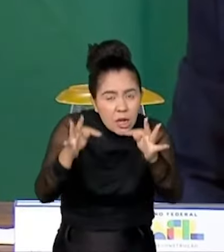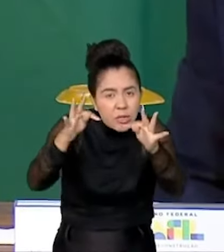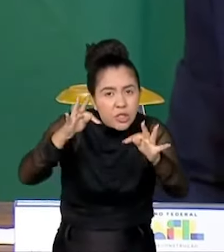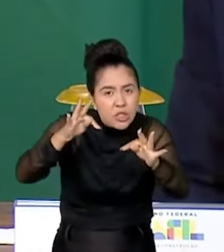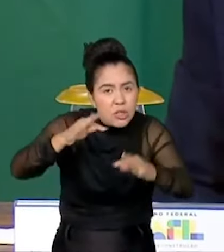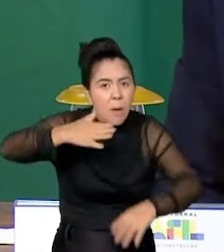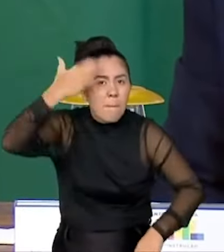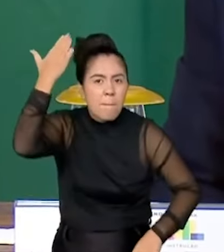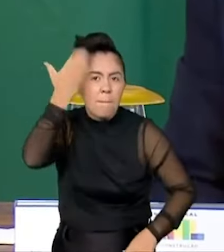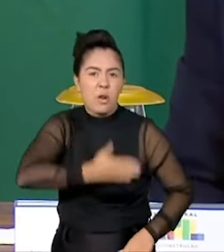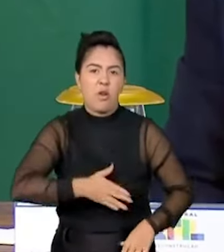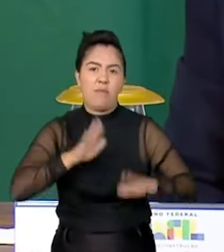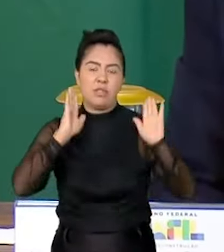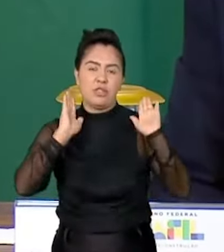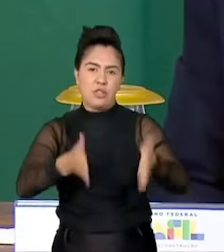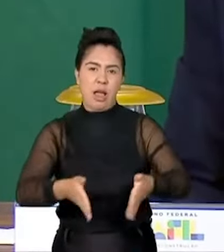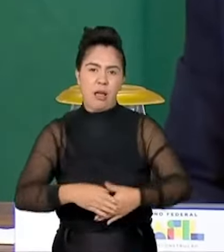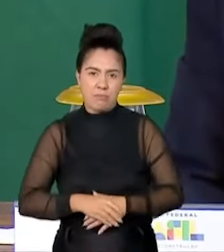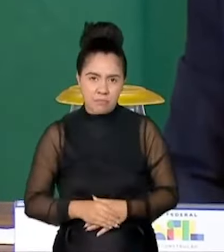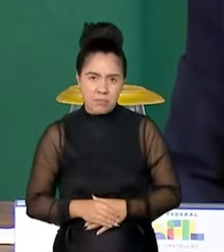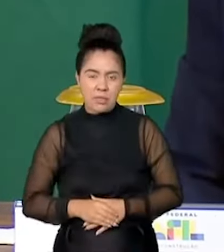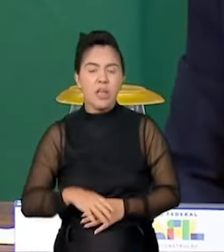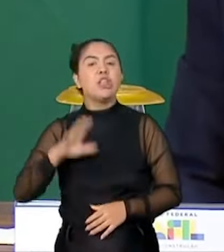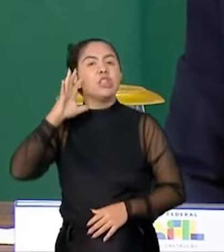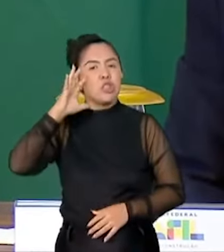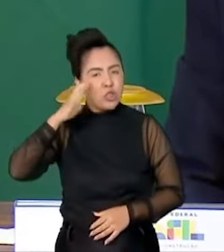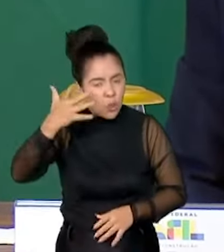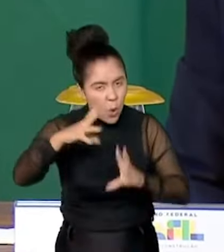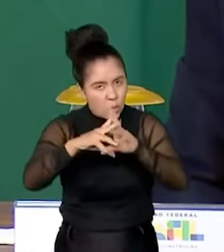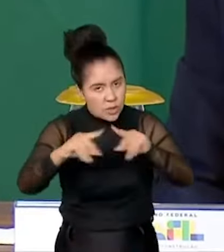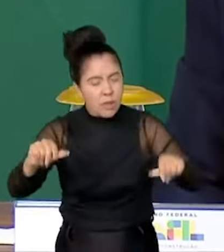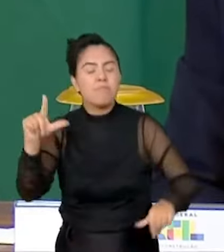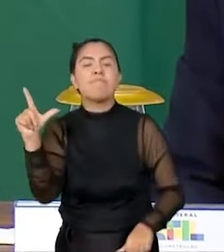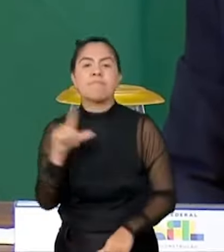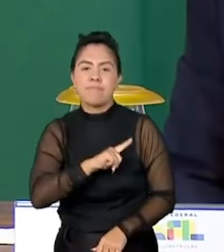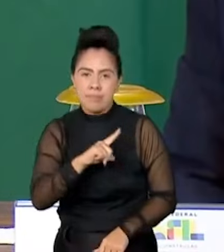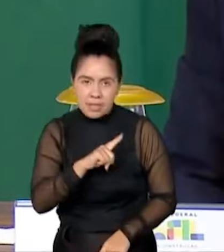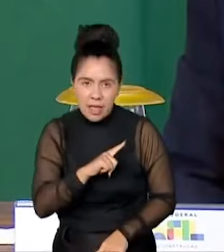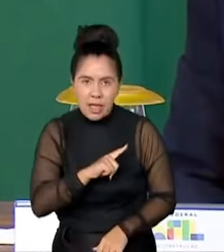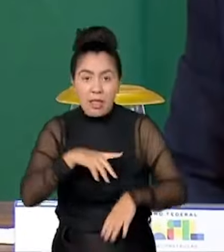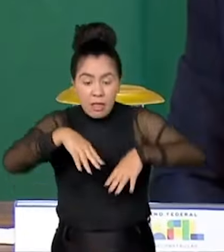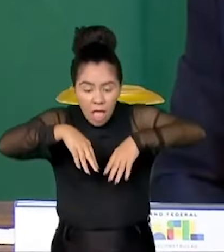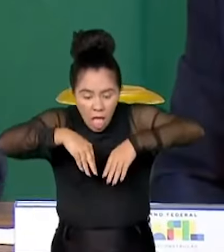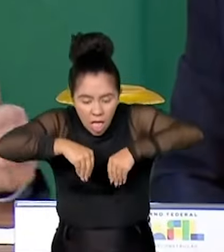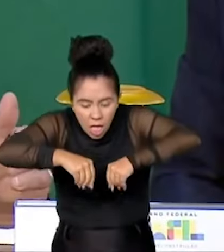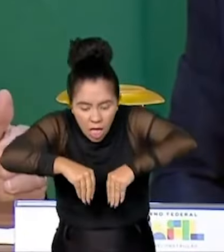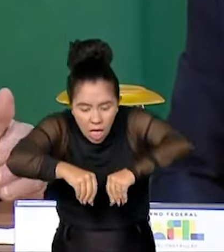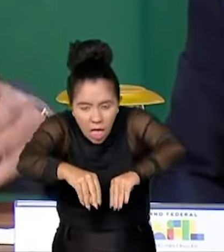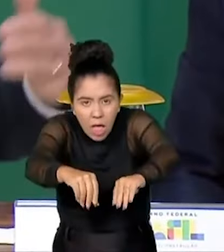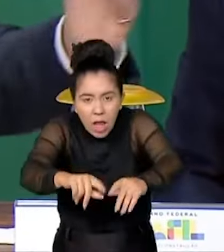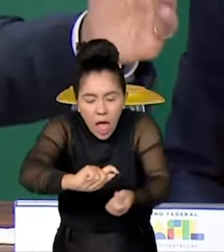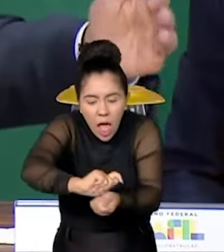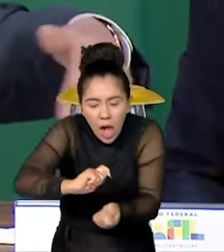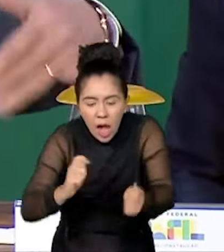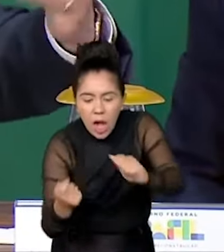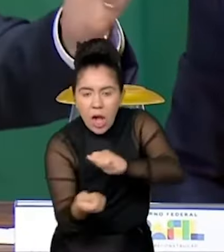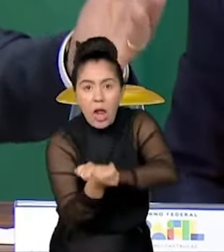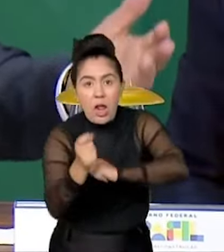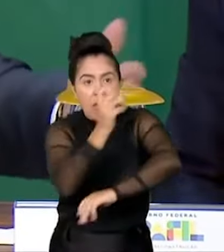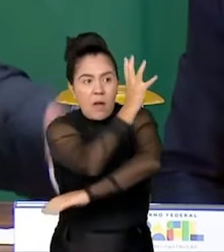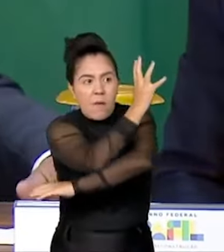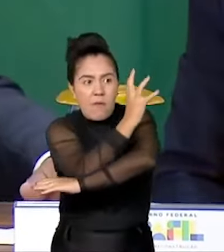ao contrário, que tem solução. E com o manejo da terra, o Cerrado se tornou uma